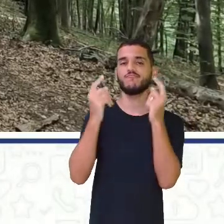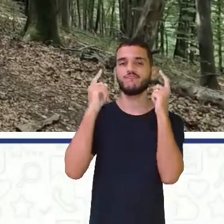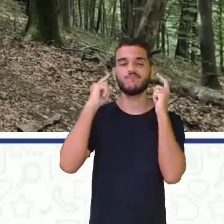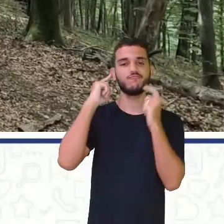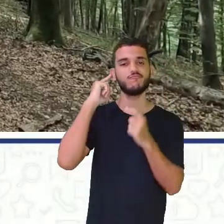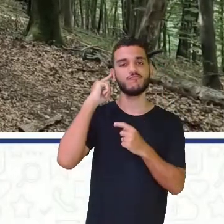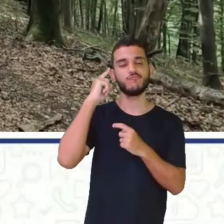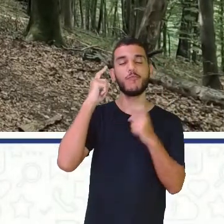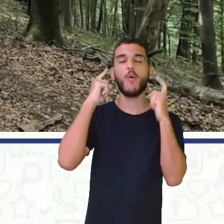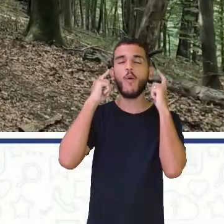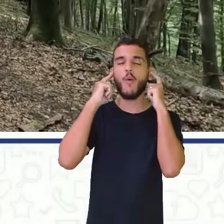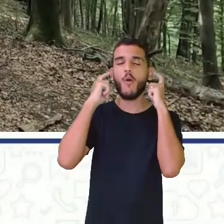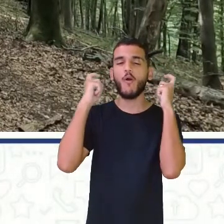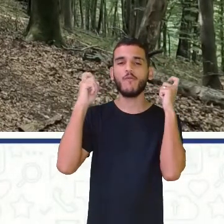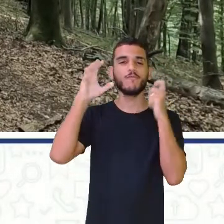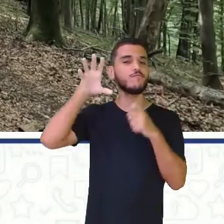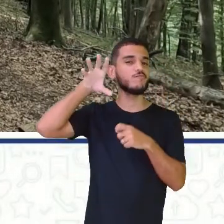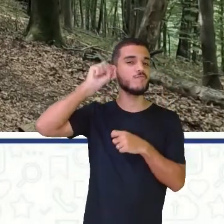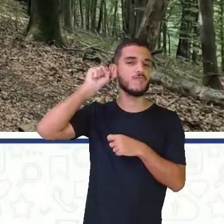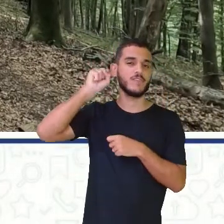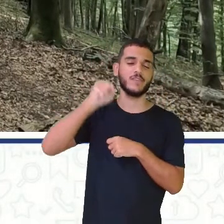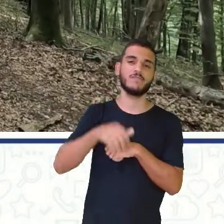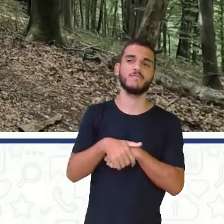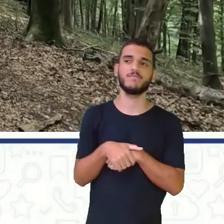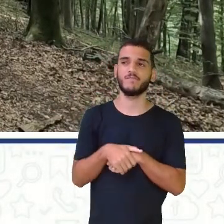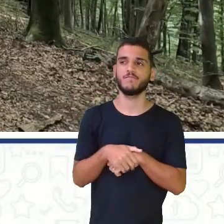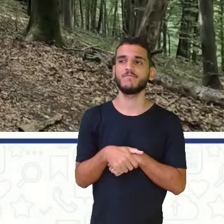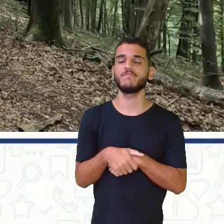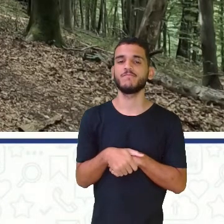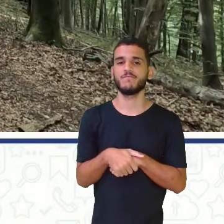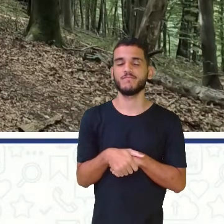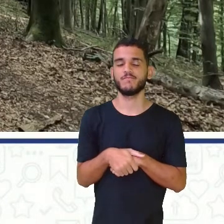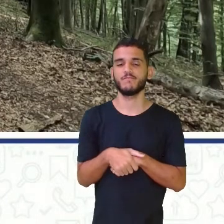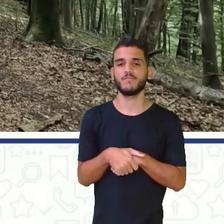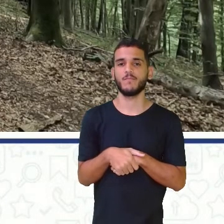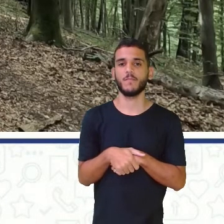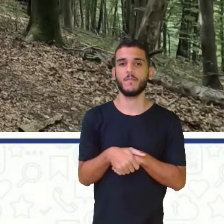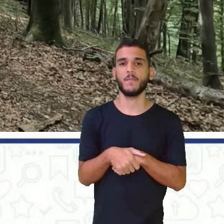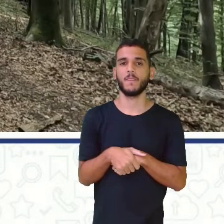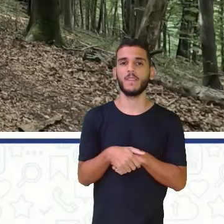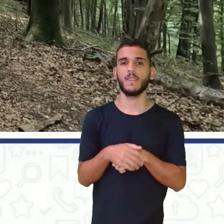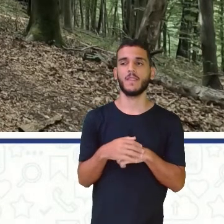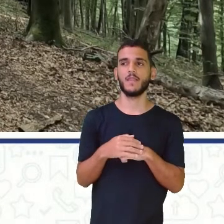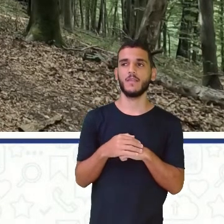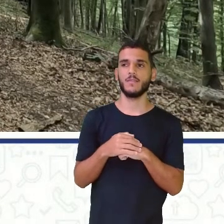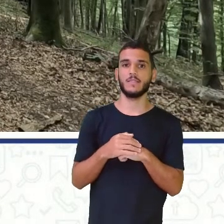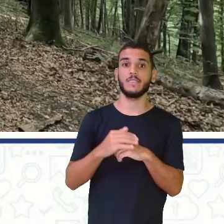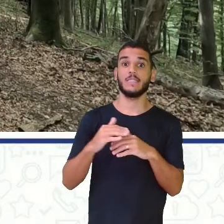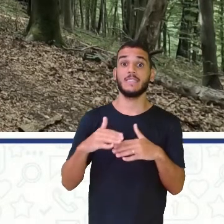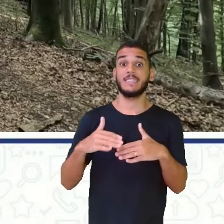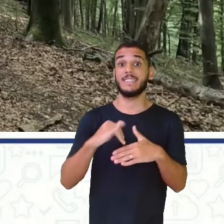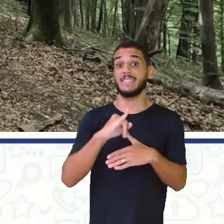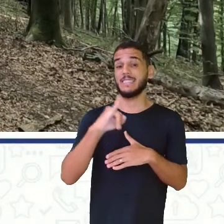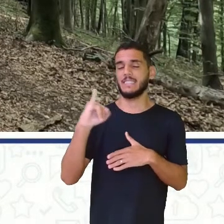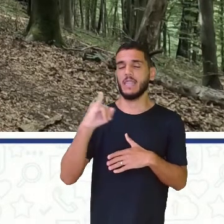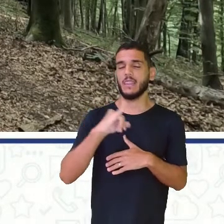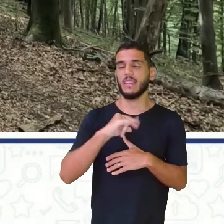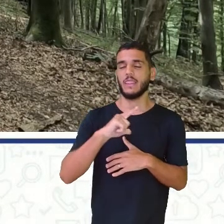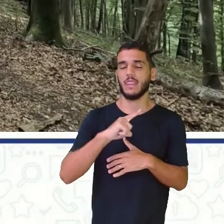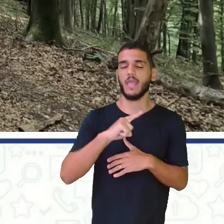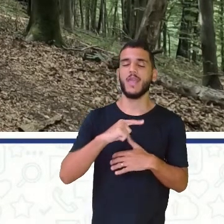ele chega pra gente. E aí, quanto mais a gente estiver sensibilizado,